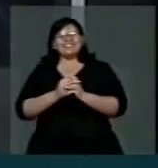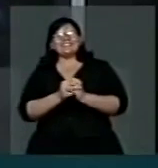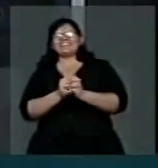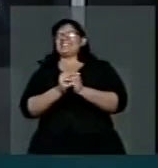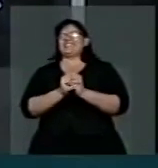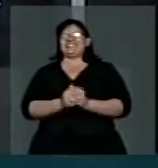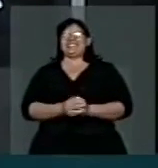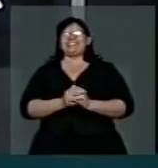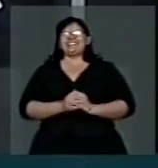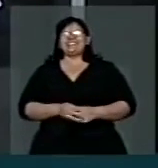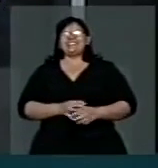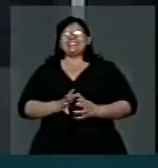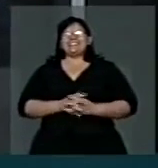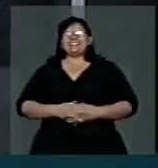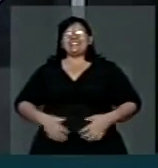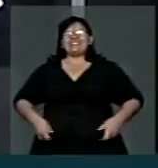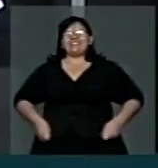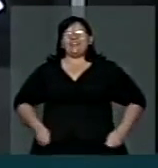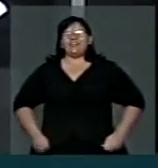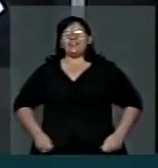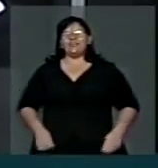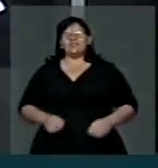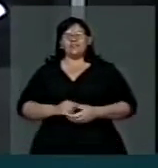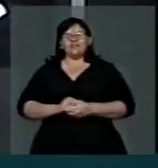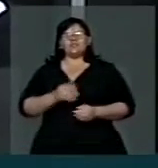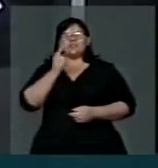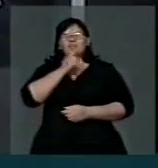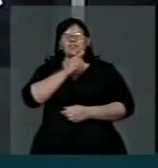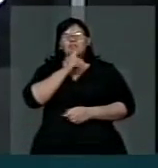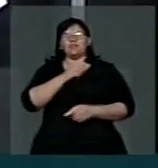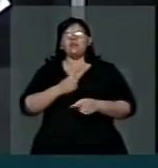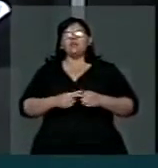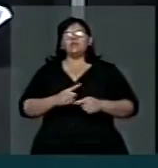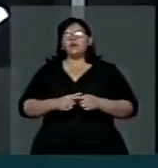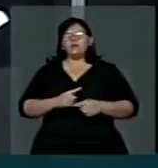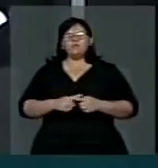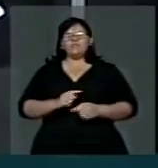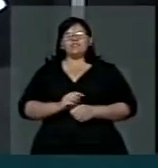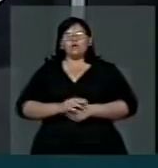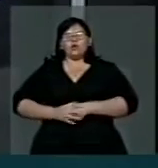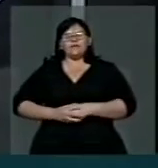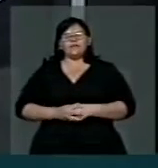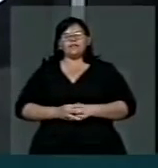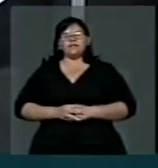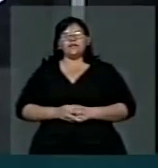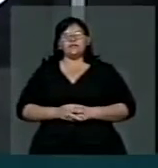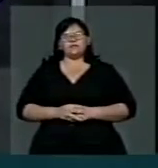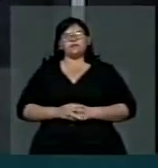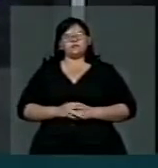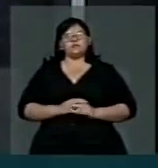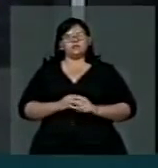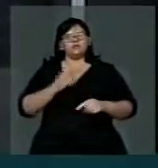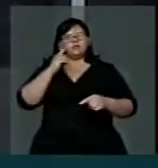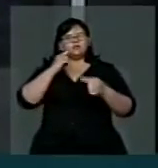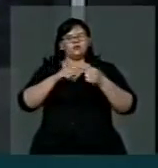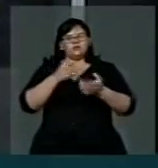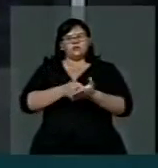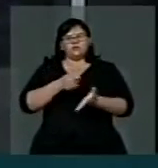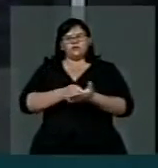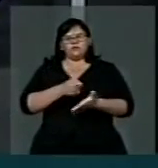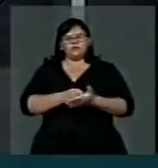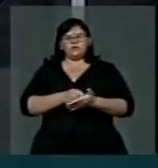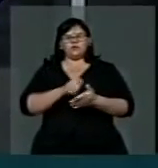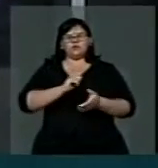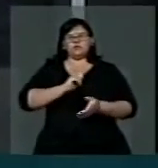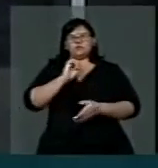órgãos diretivos dos tribunais. Ademais, um contrassenso, senhores deputados e senhor presidente, que é o poder que garante as